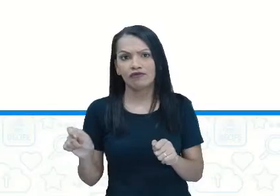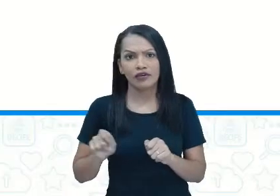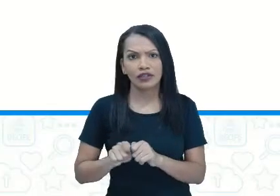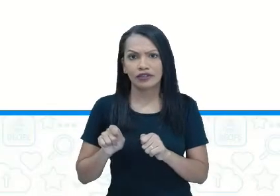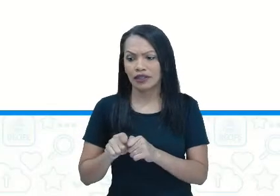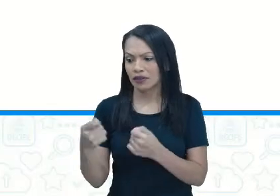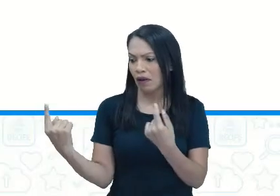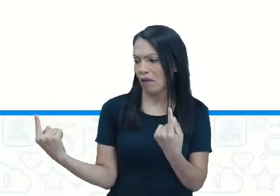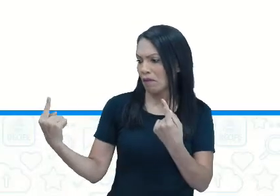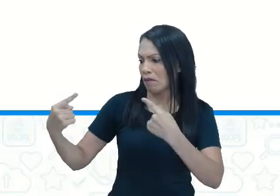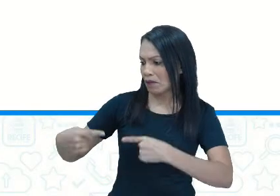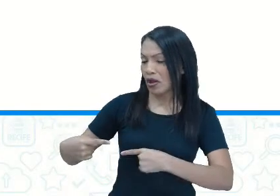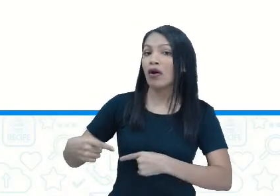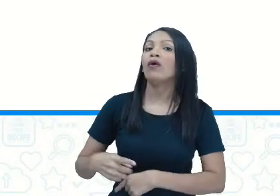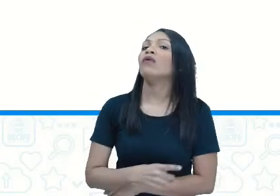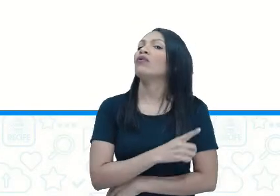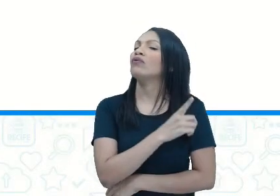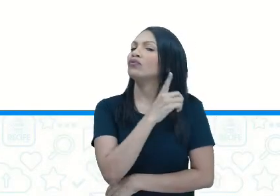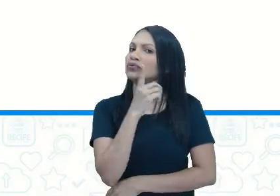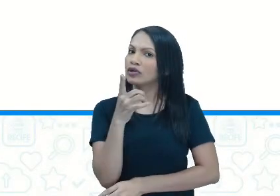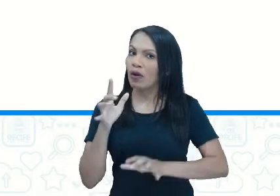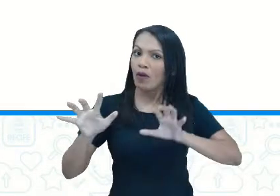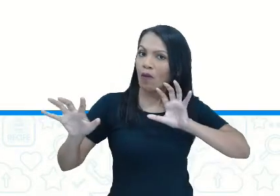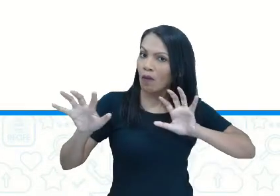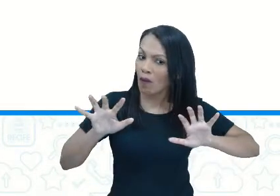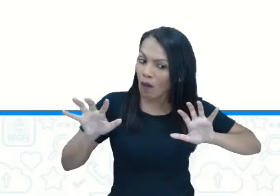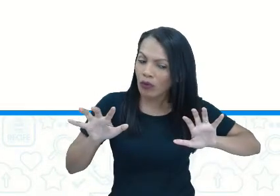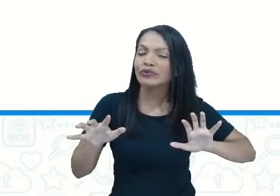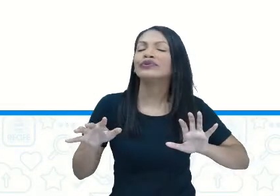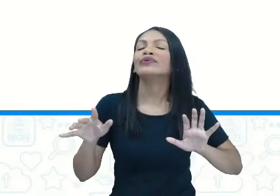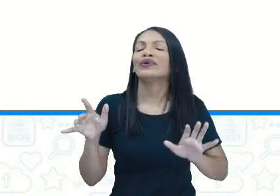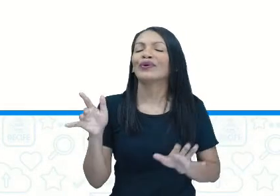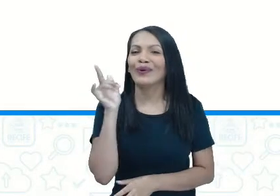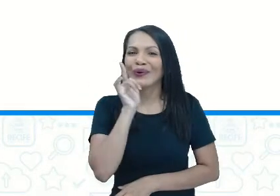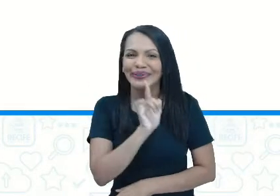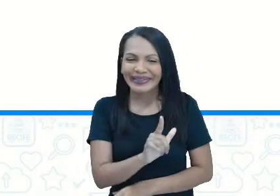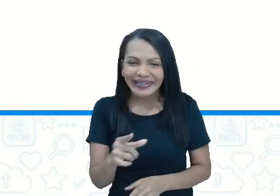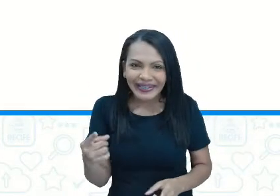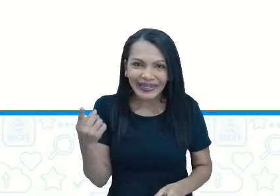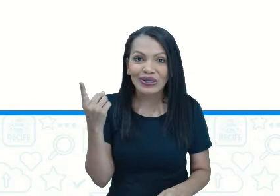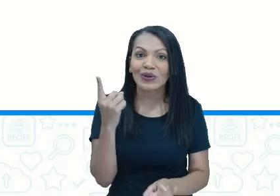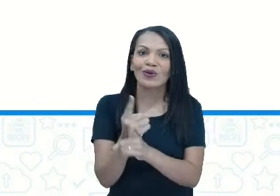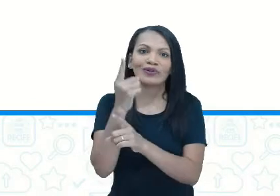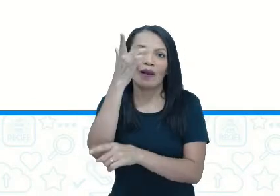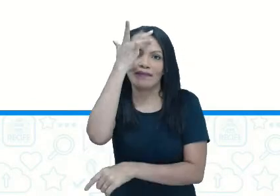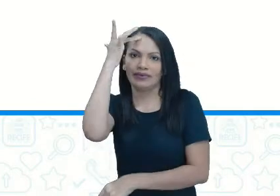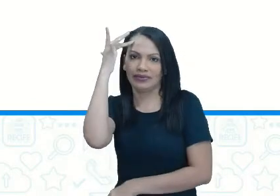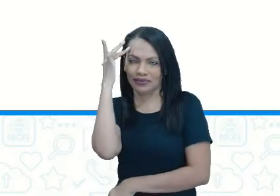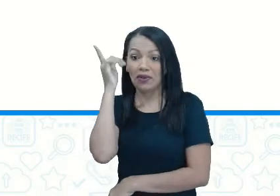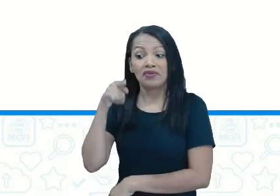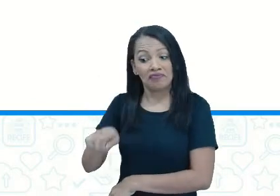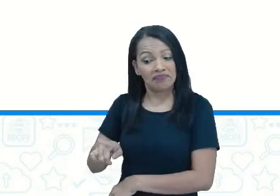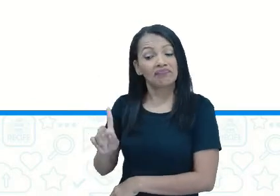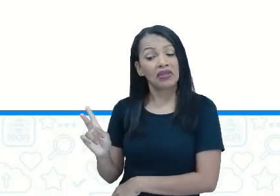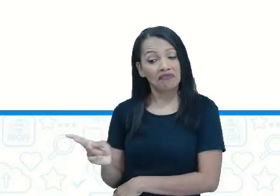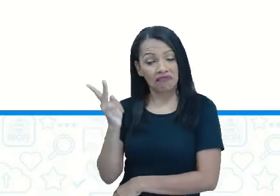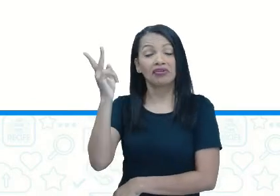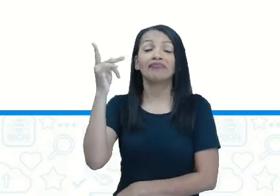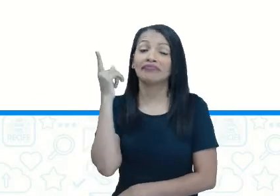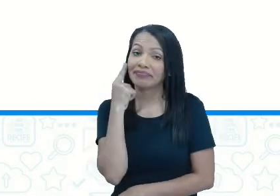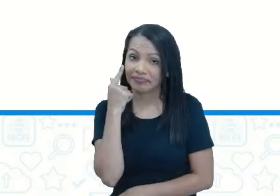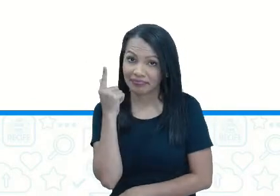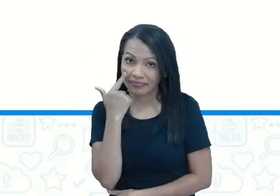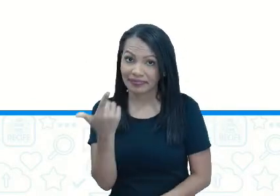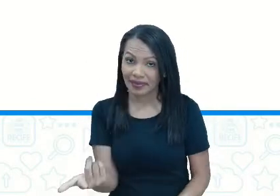apostas. Um dia ele encontra alguém que consegue vencer, mas para você descobrir isso, você vai precisar acessar a árvore do